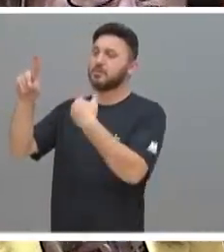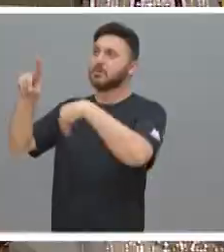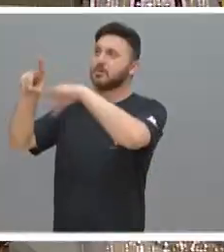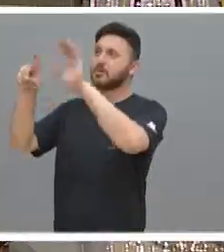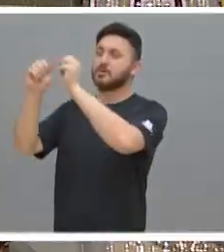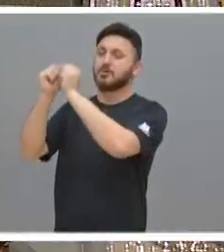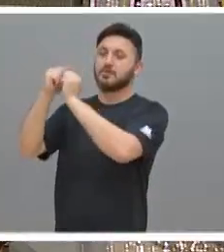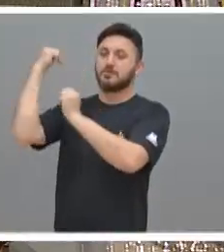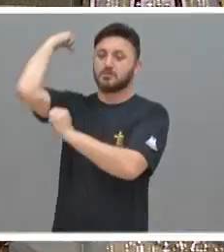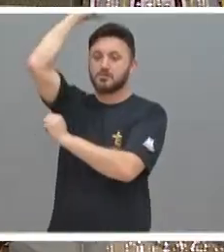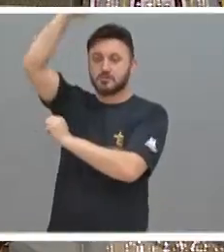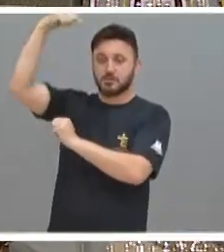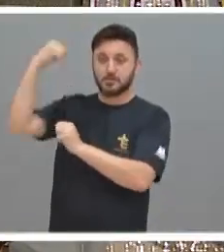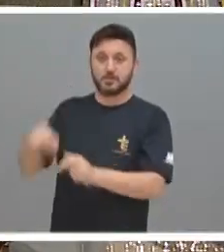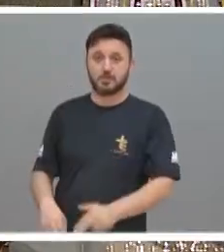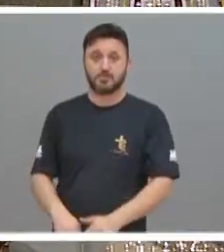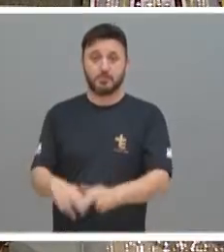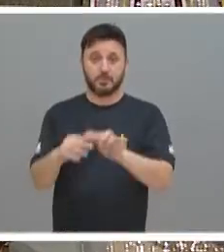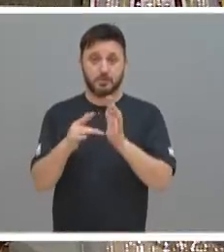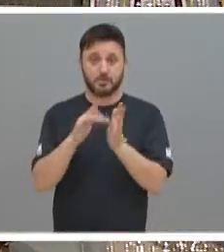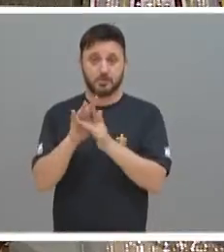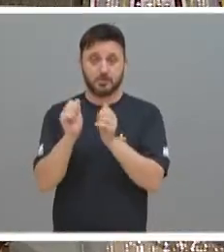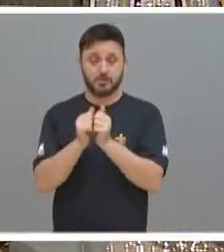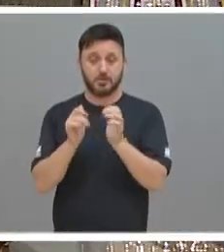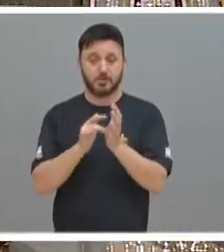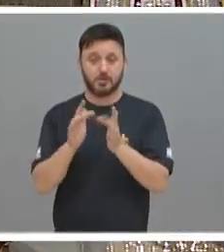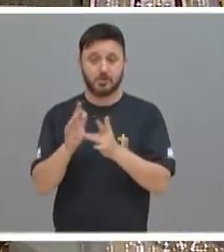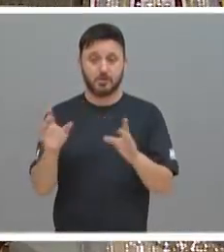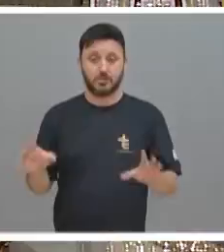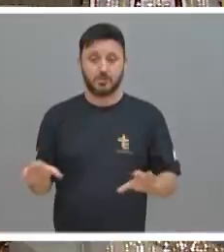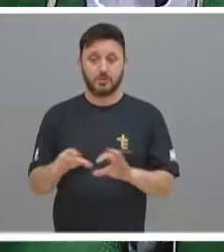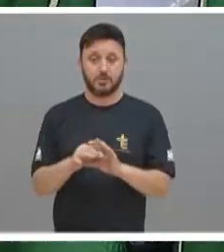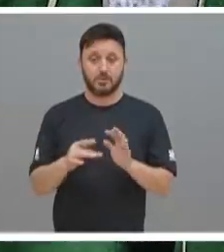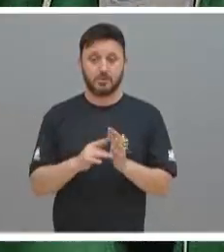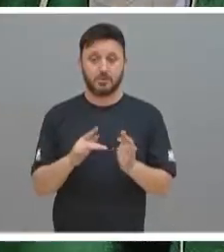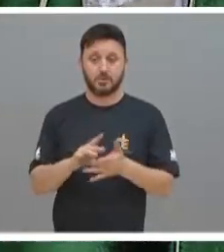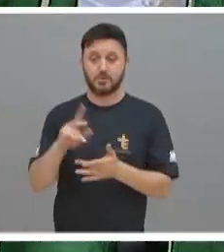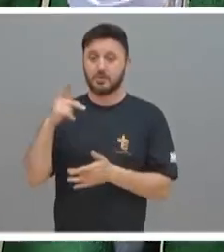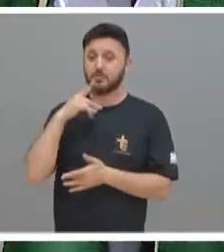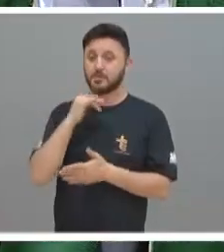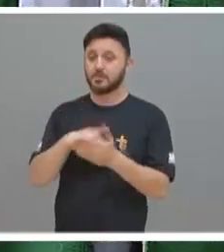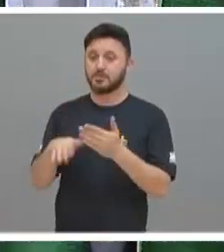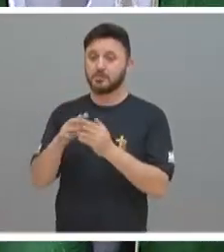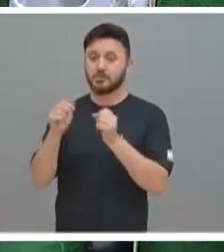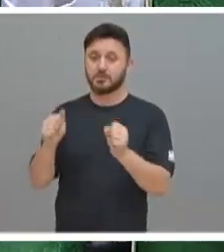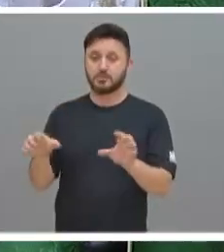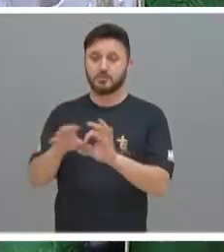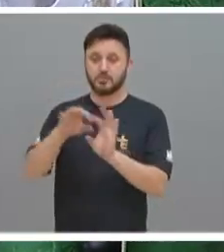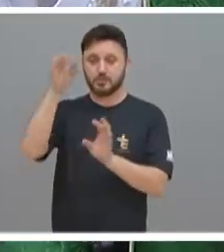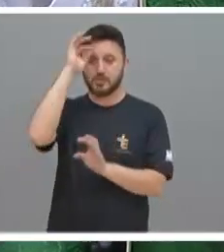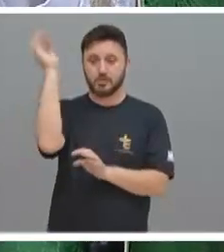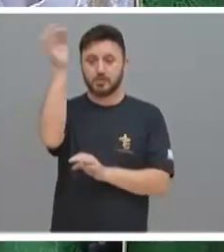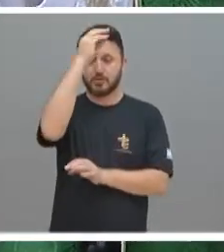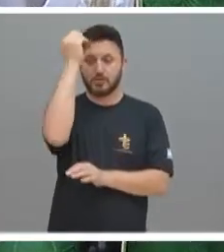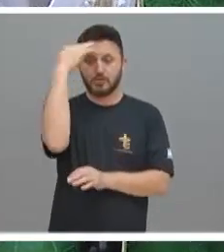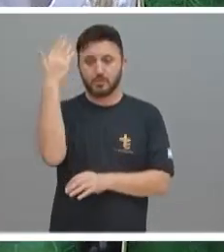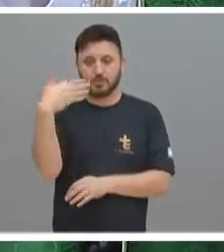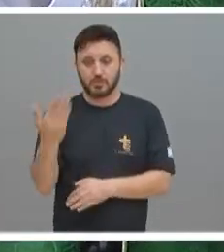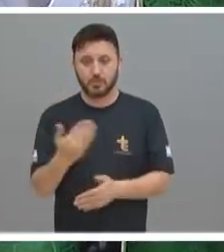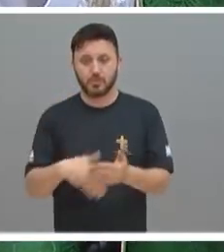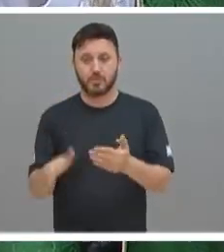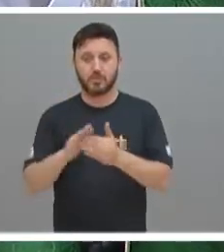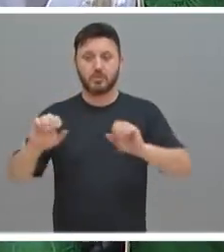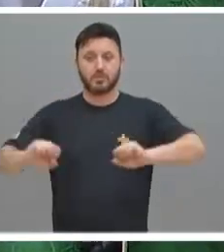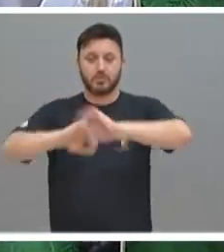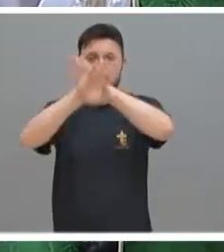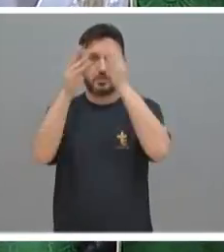dos eleitos. Por Cristo, com Cristo, em Cristo, a vós, Deus Pai, Todo-Poderoso, na unidade do Espírito Santo, toda honra e toda